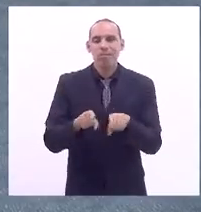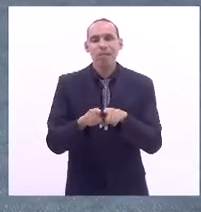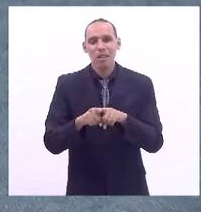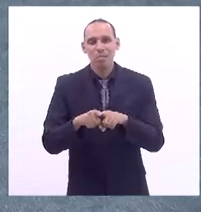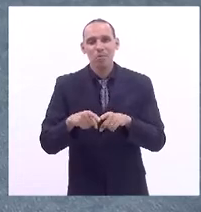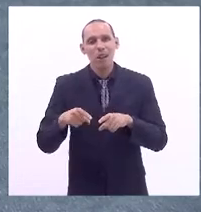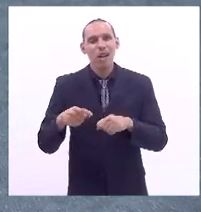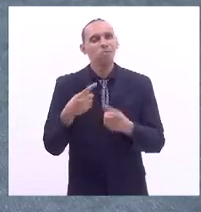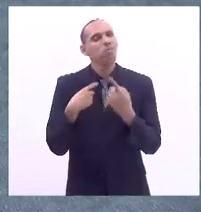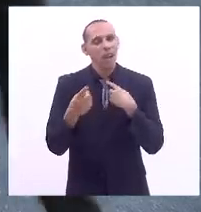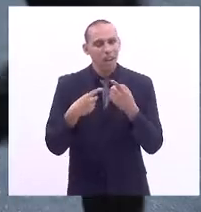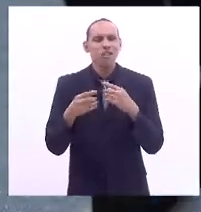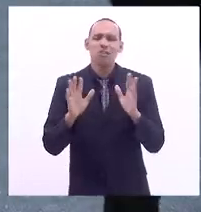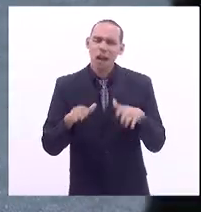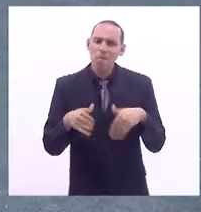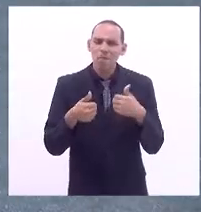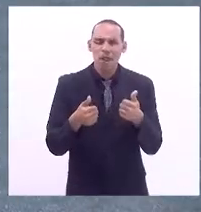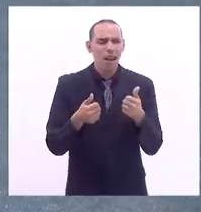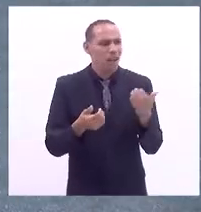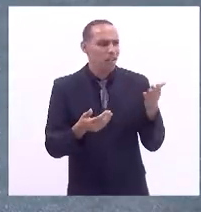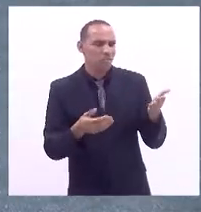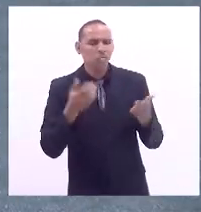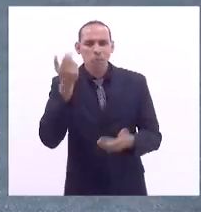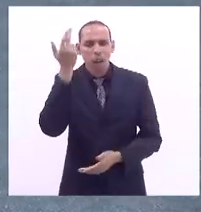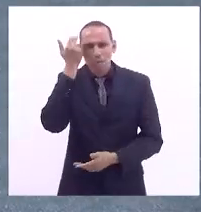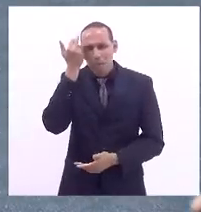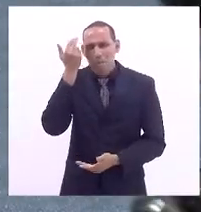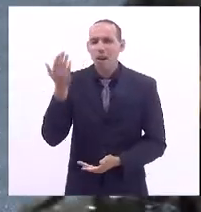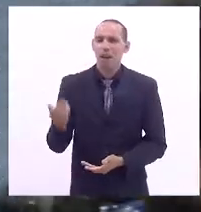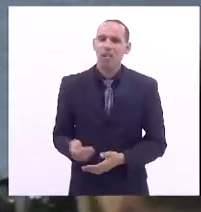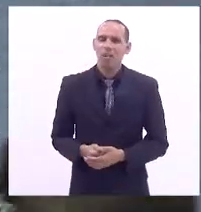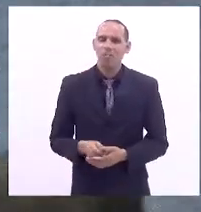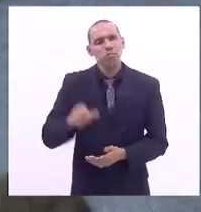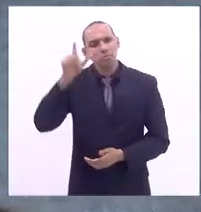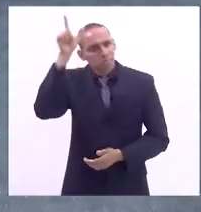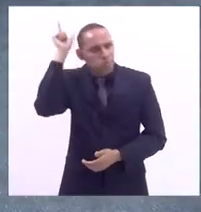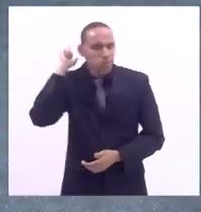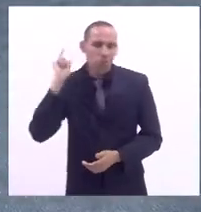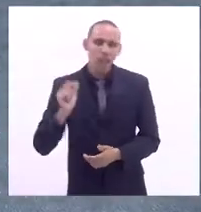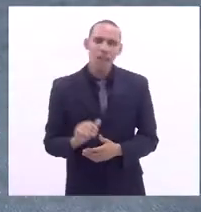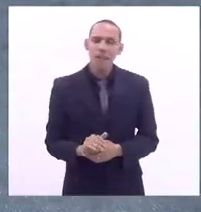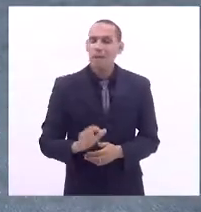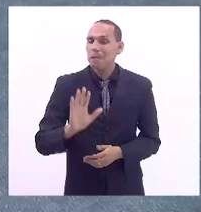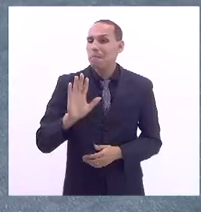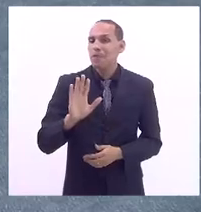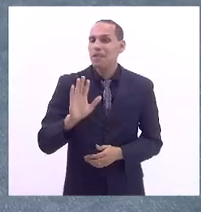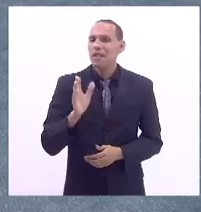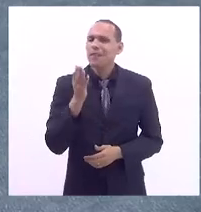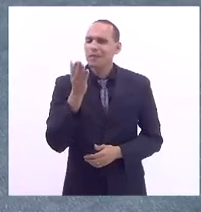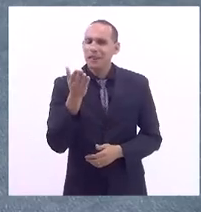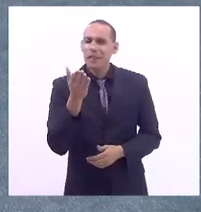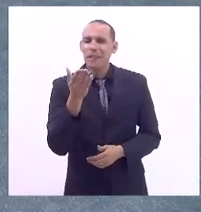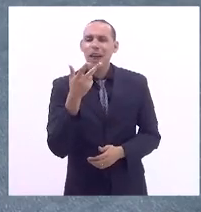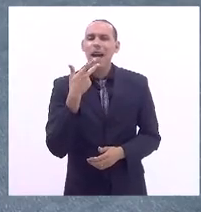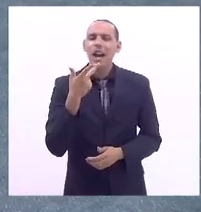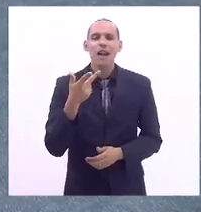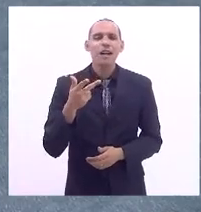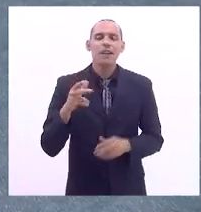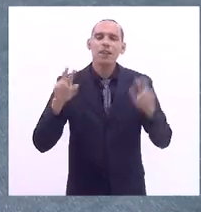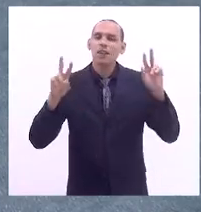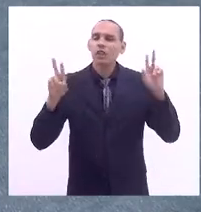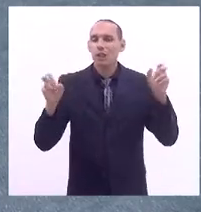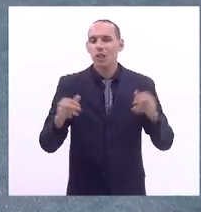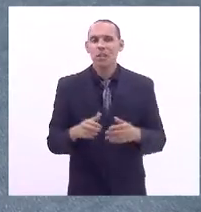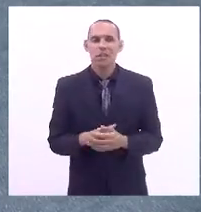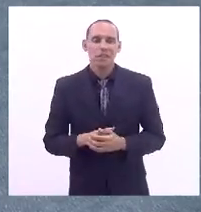desse debate que já estava bem contemplada com o deputado Aliomar com Deputado Luiz Paulo mas quando vossa excelência falou